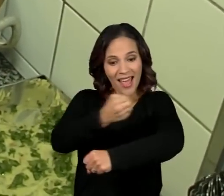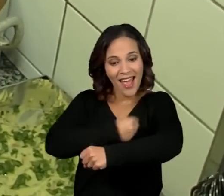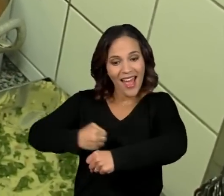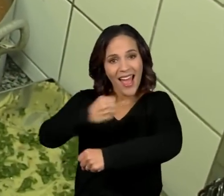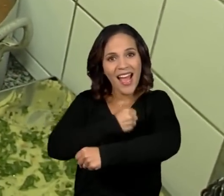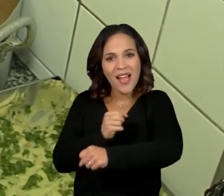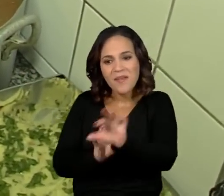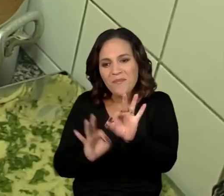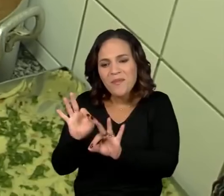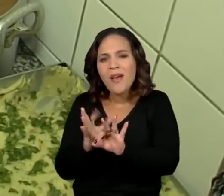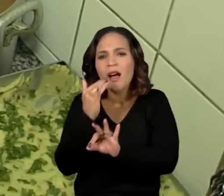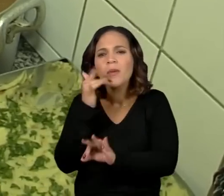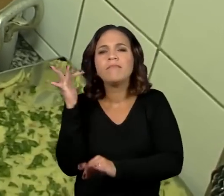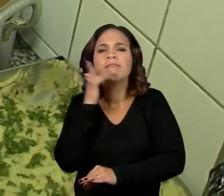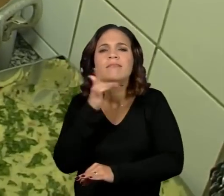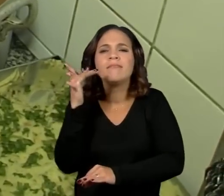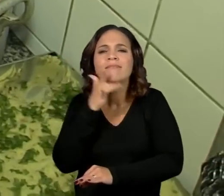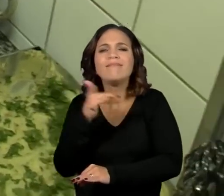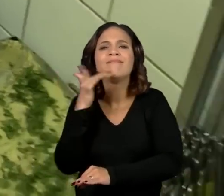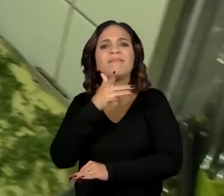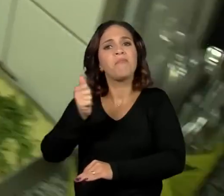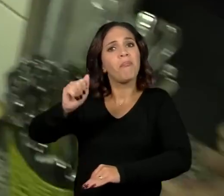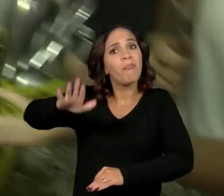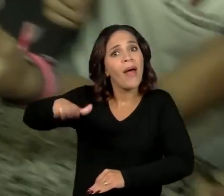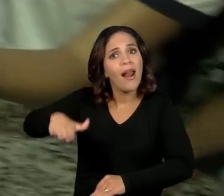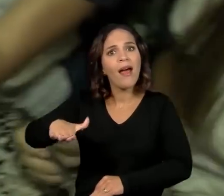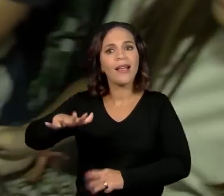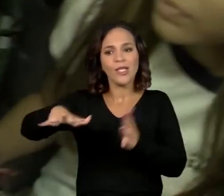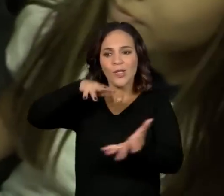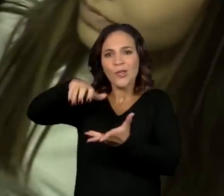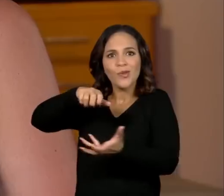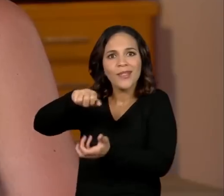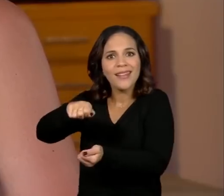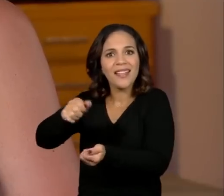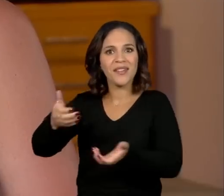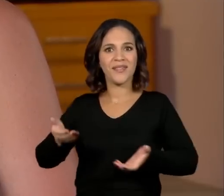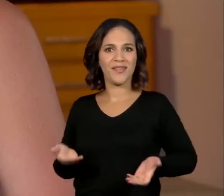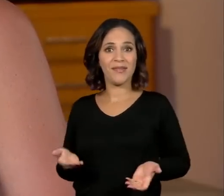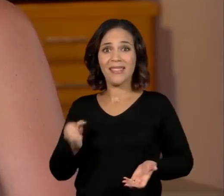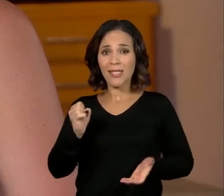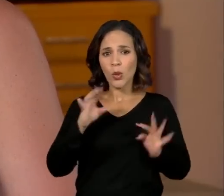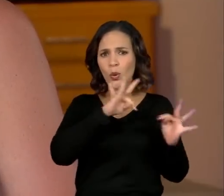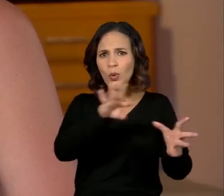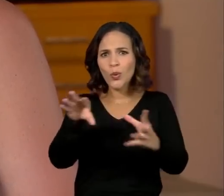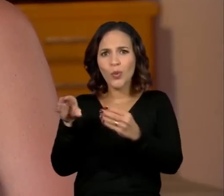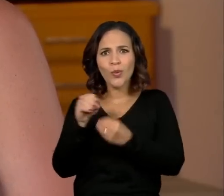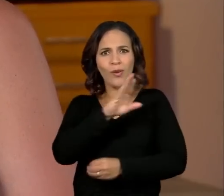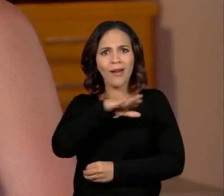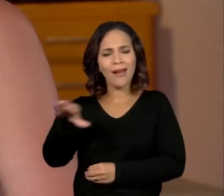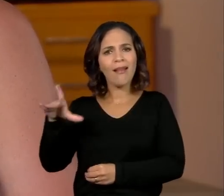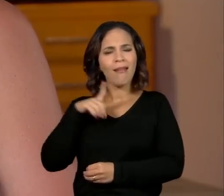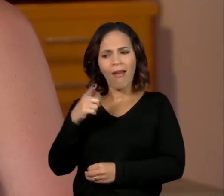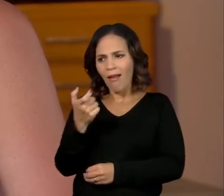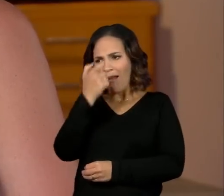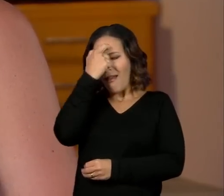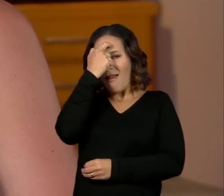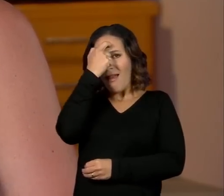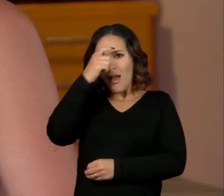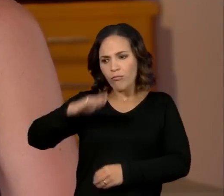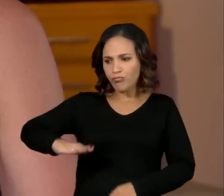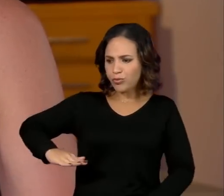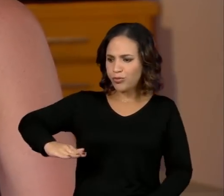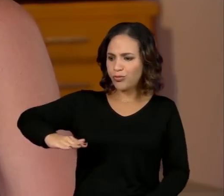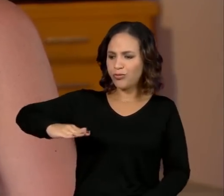a comida gostosa, fresca, mais barata, sustentável. Se todas as crianças tiverem essa consciência desde